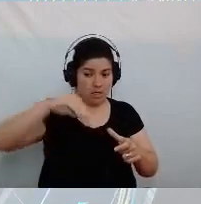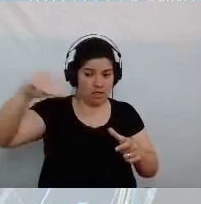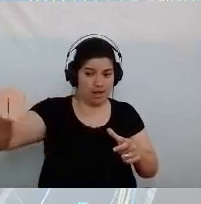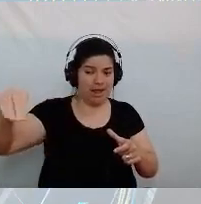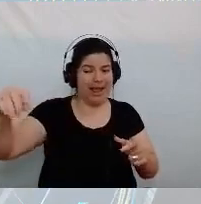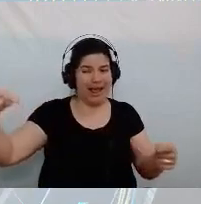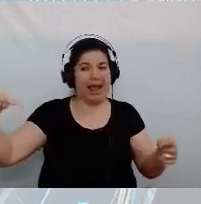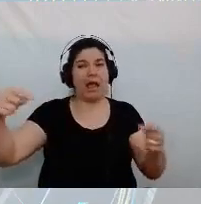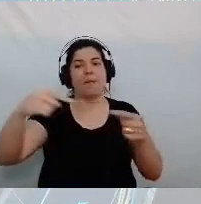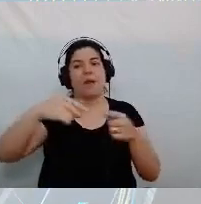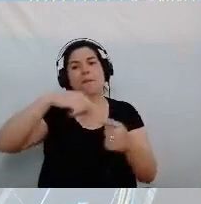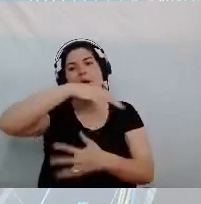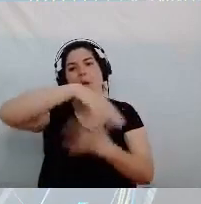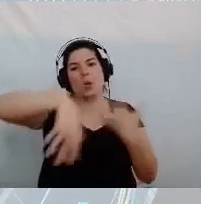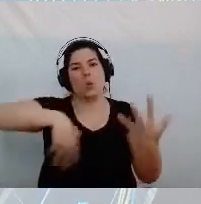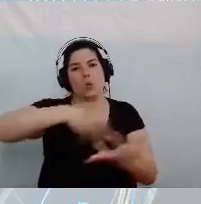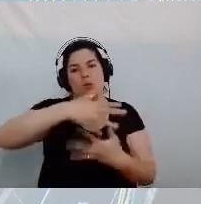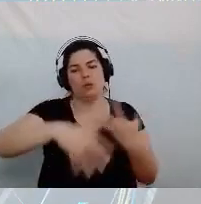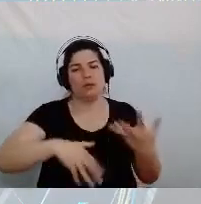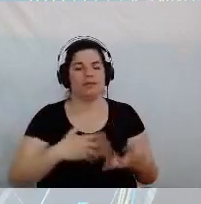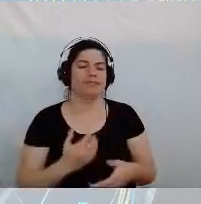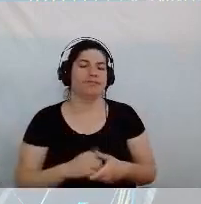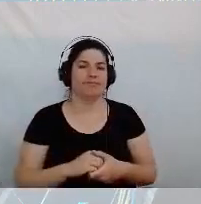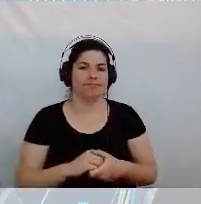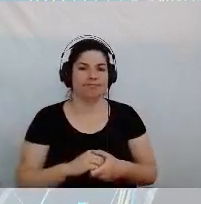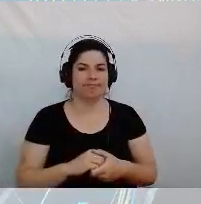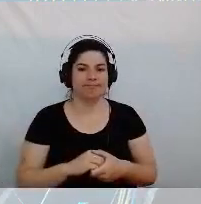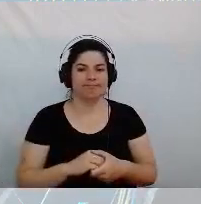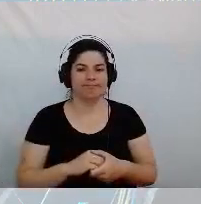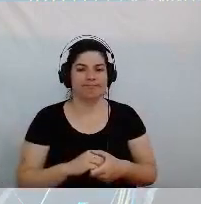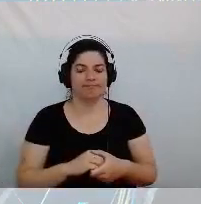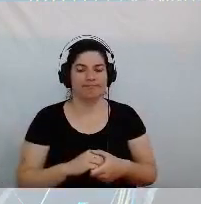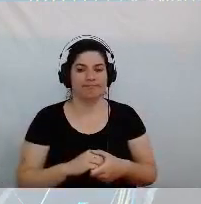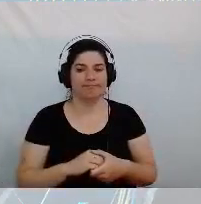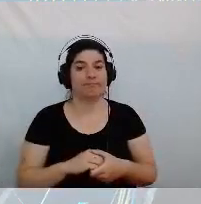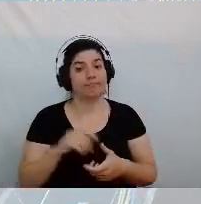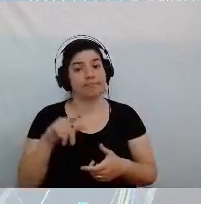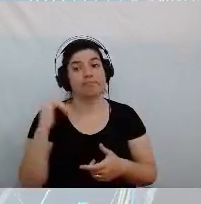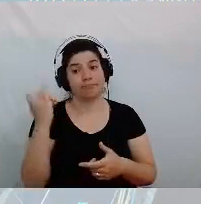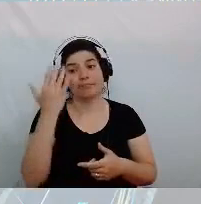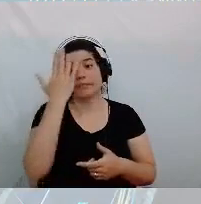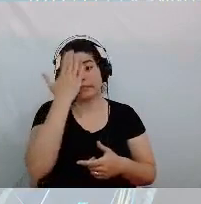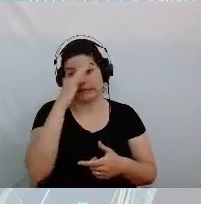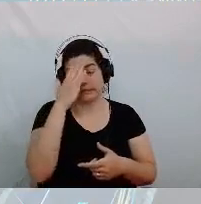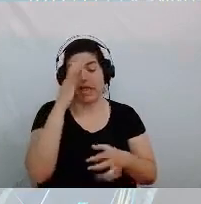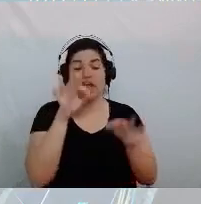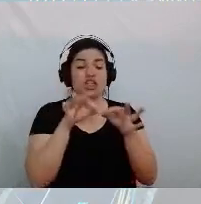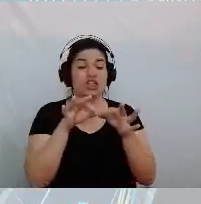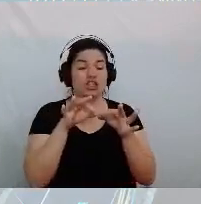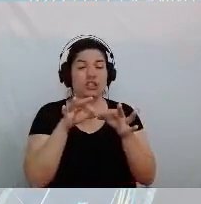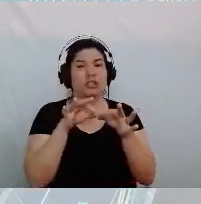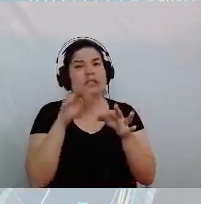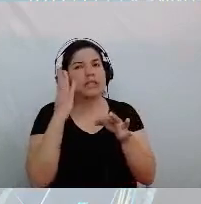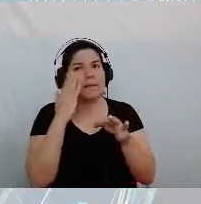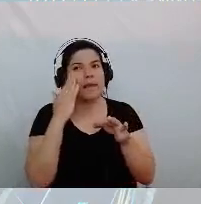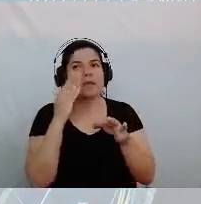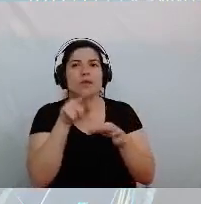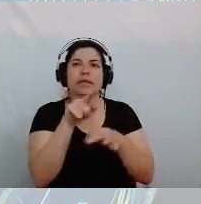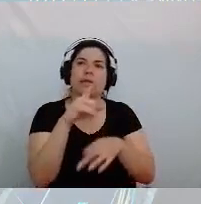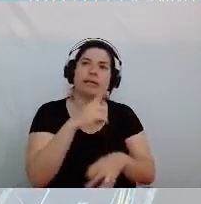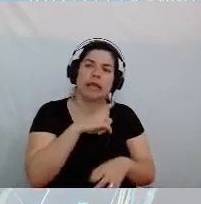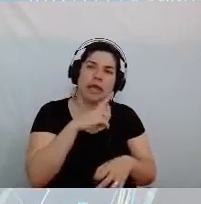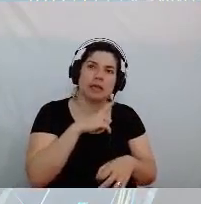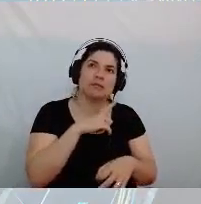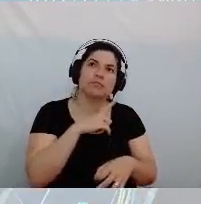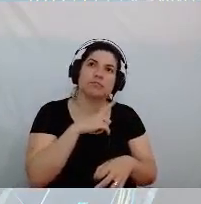bagunça certo então e é importante que a gente entenda isso a distância entre aquilo que você tem né